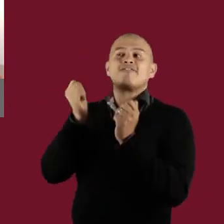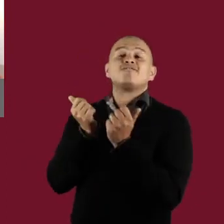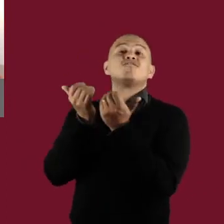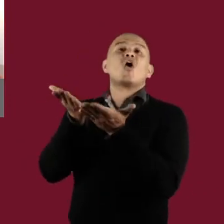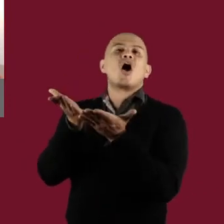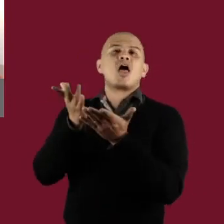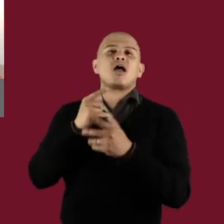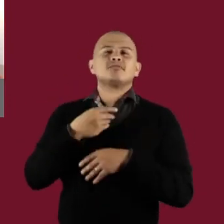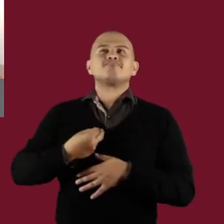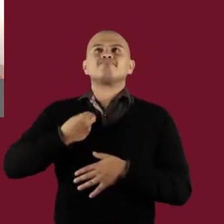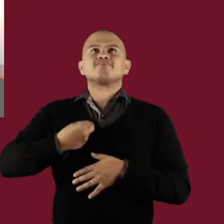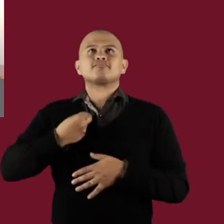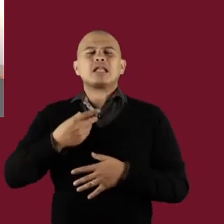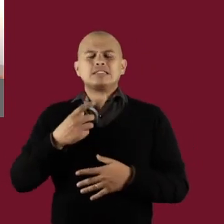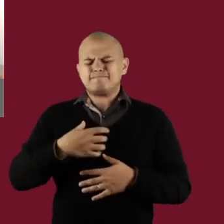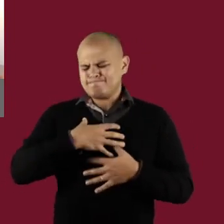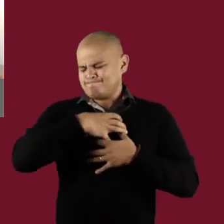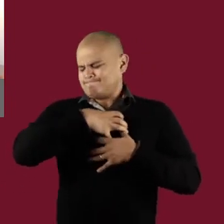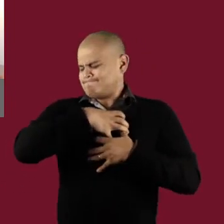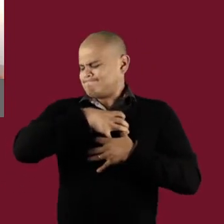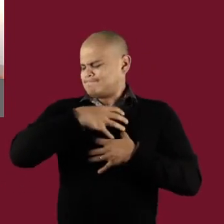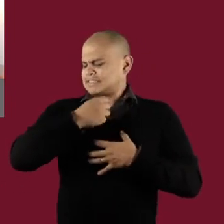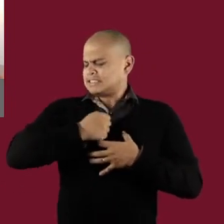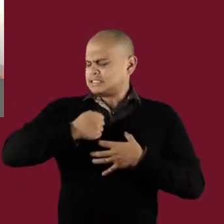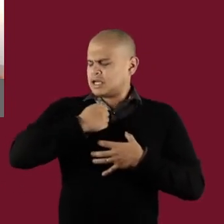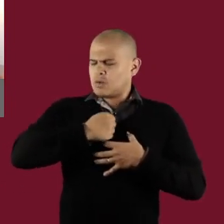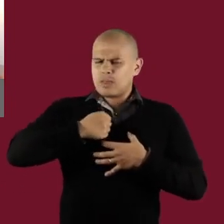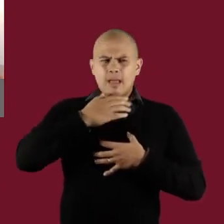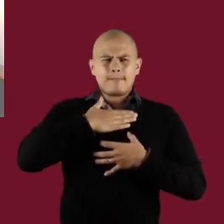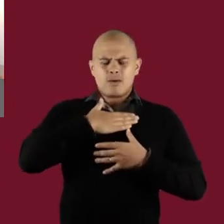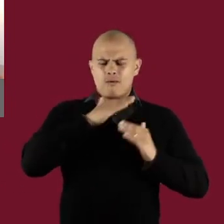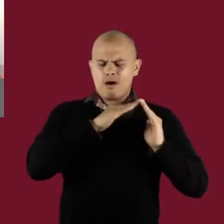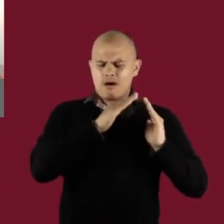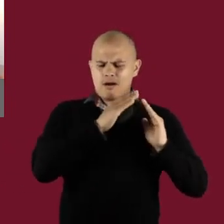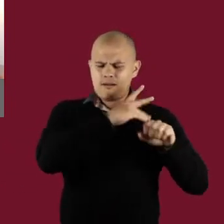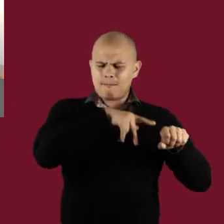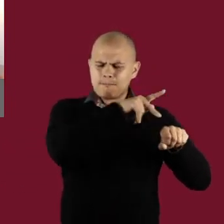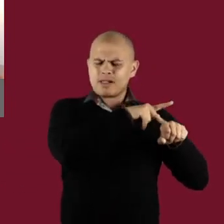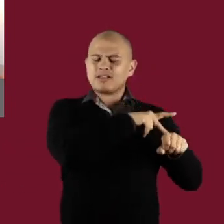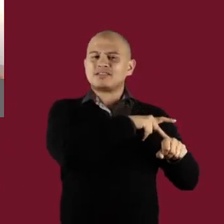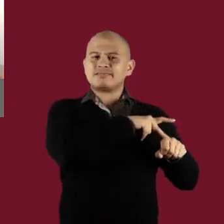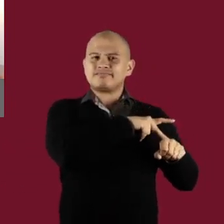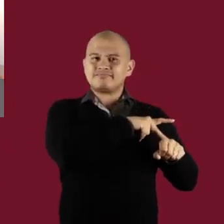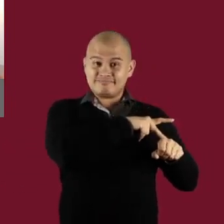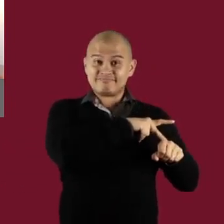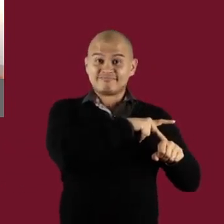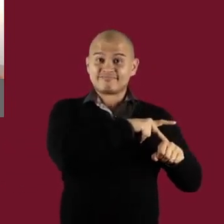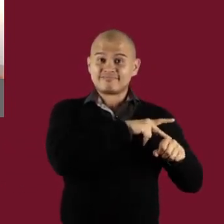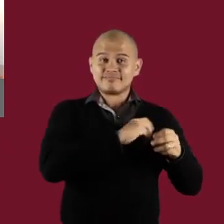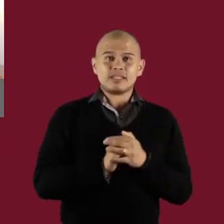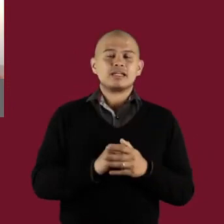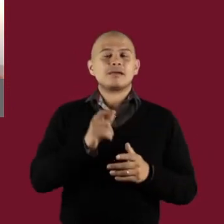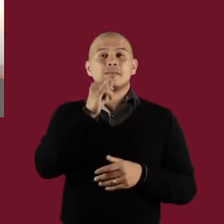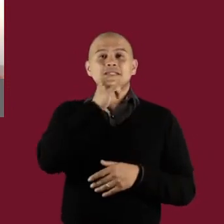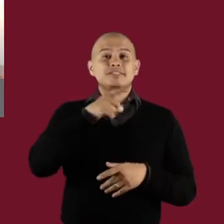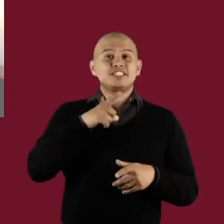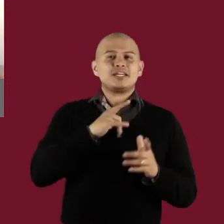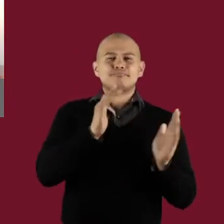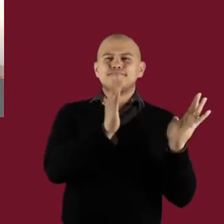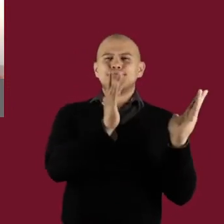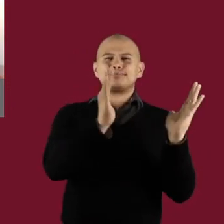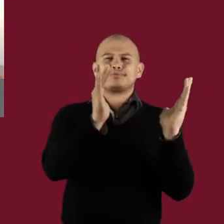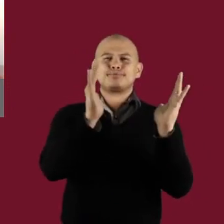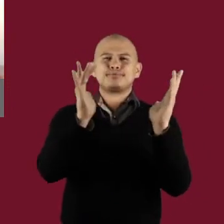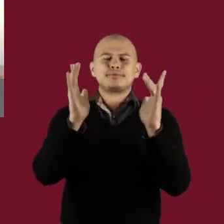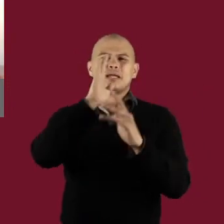de origem. A gente falava agora em raízes, né? Então, outro dia mesmo, eu estava passando aqui, o consulado brasileiro, ele mudou, ele